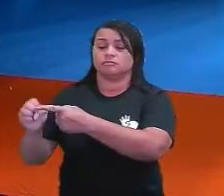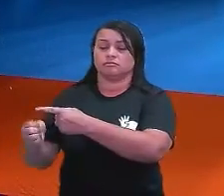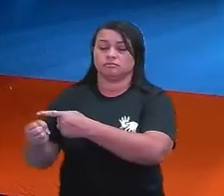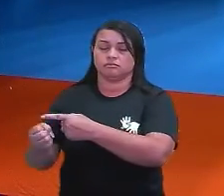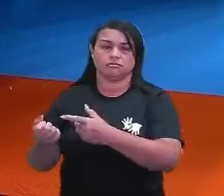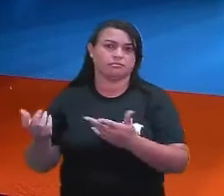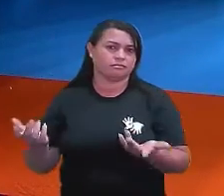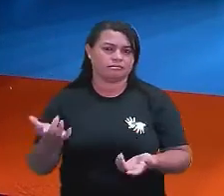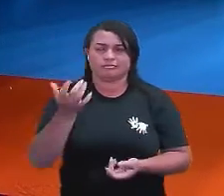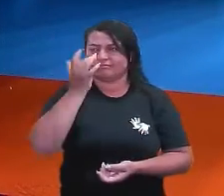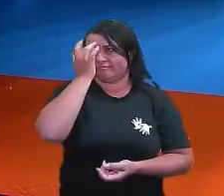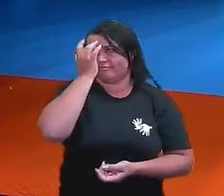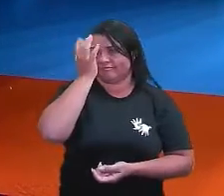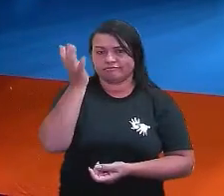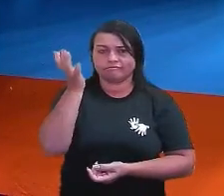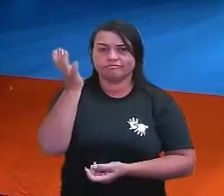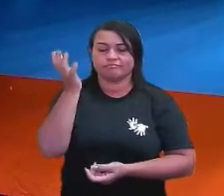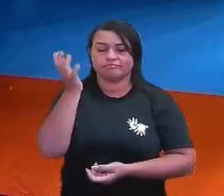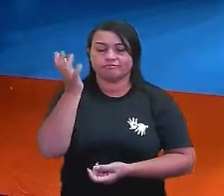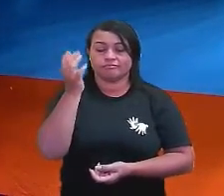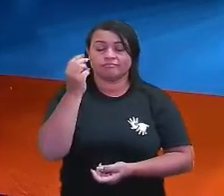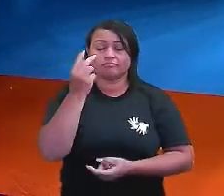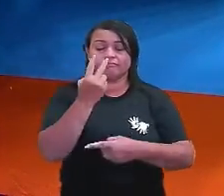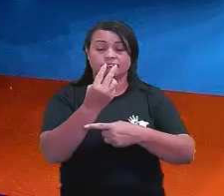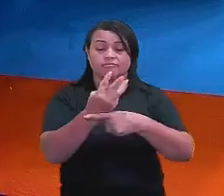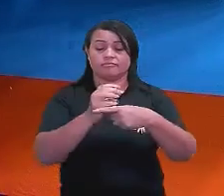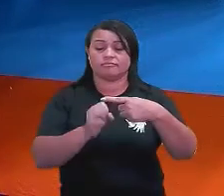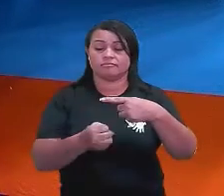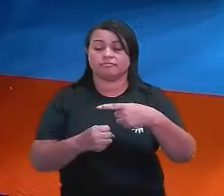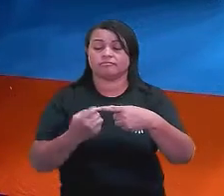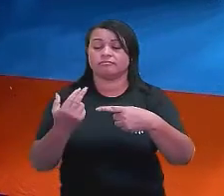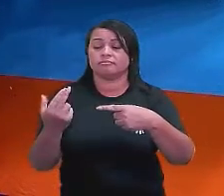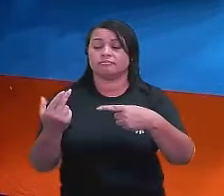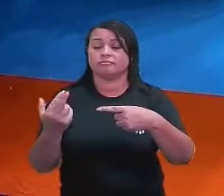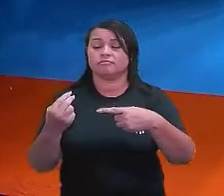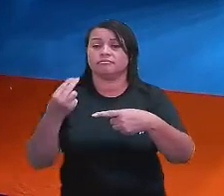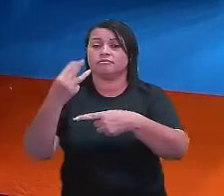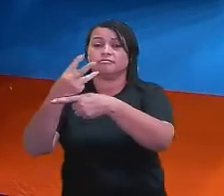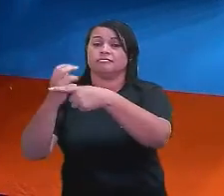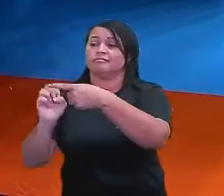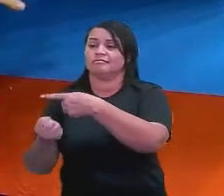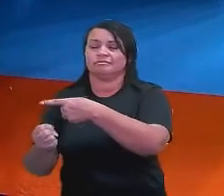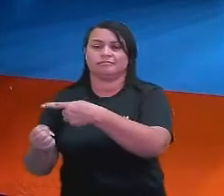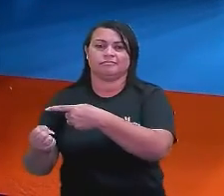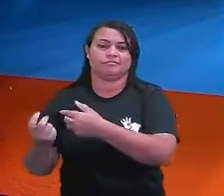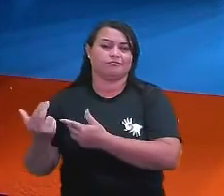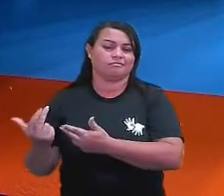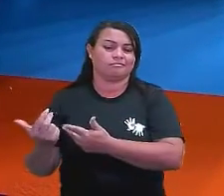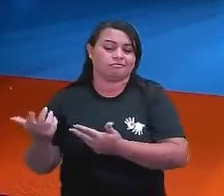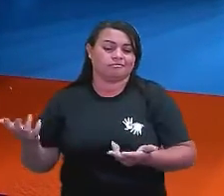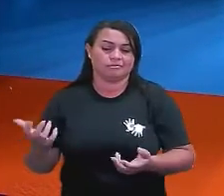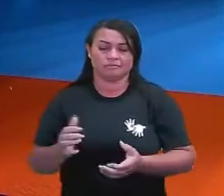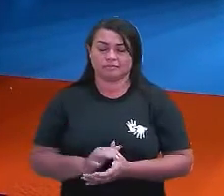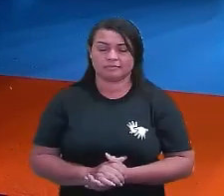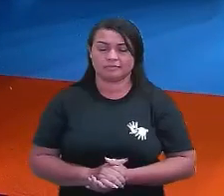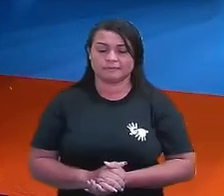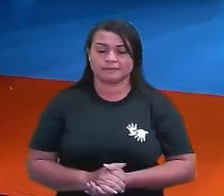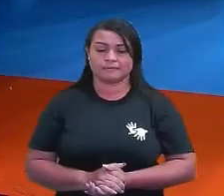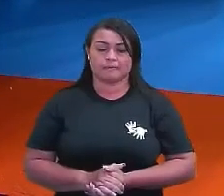Ah, professora, essa tá muito fácil, né? 3/8 vai ser igual a 3/8. Tá